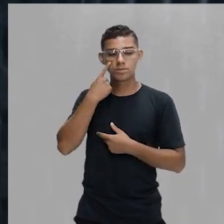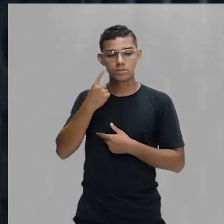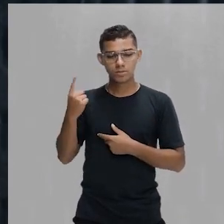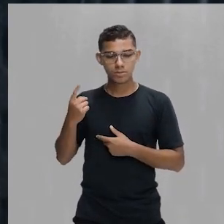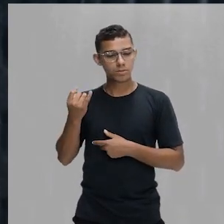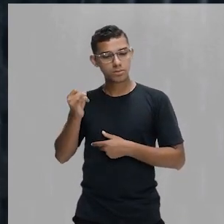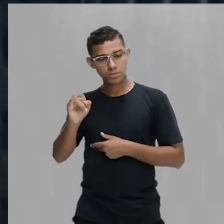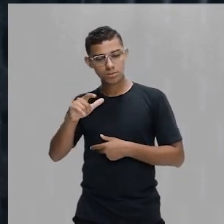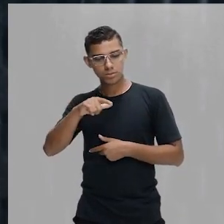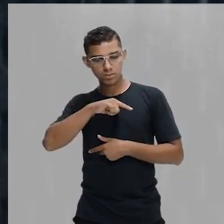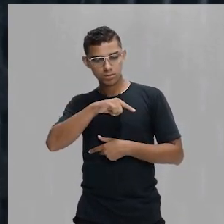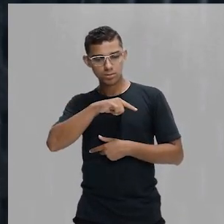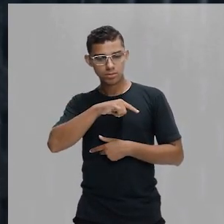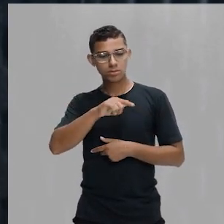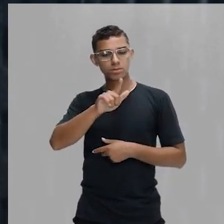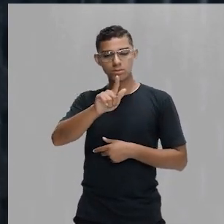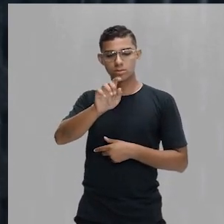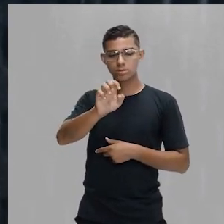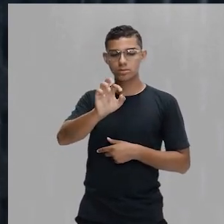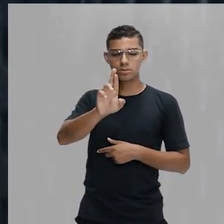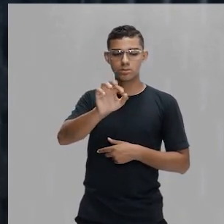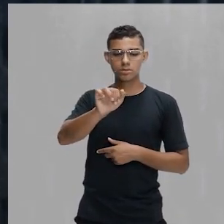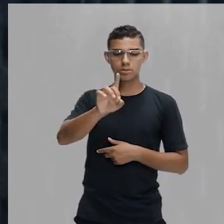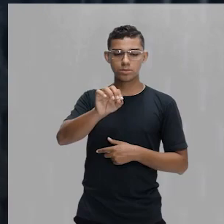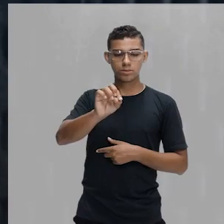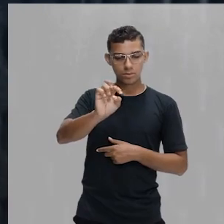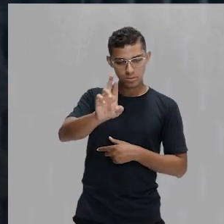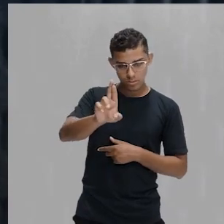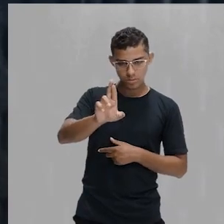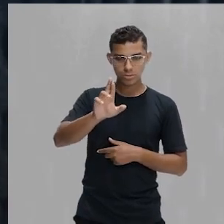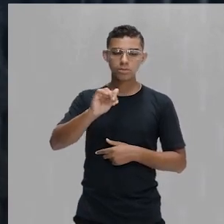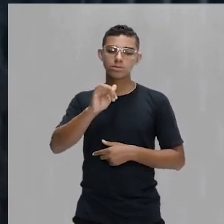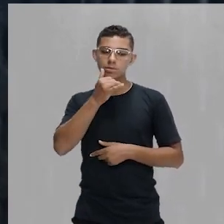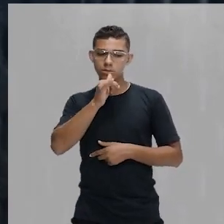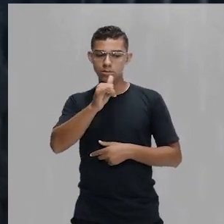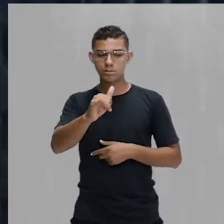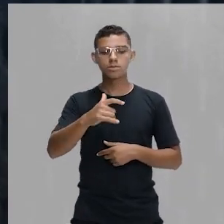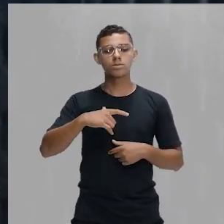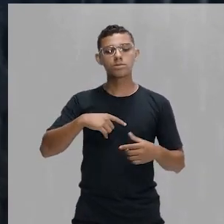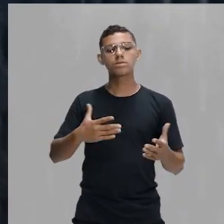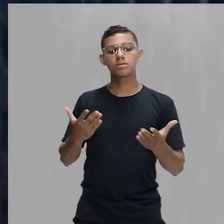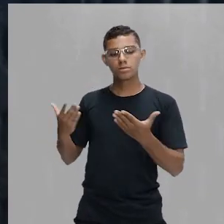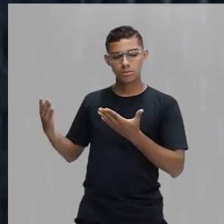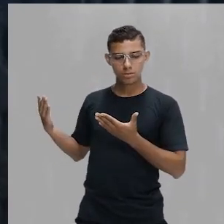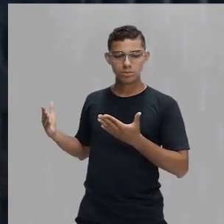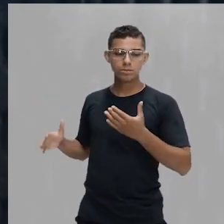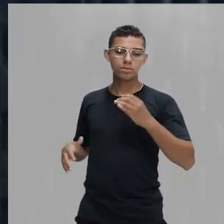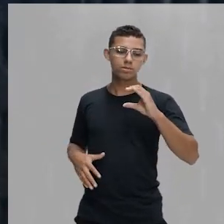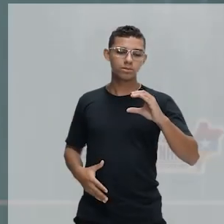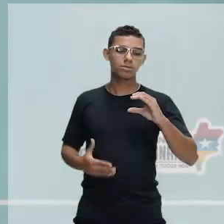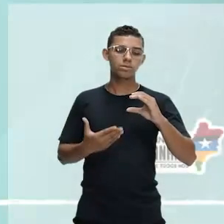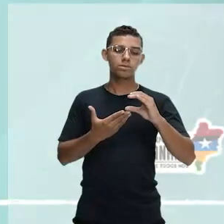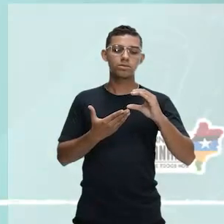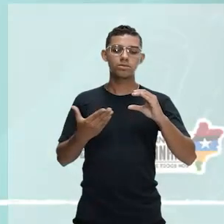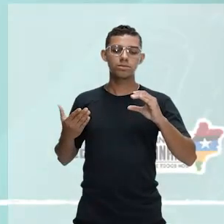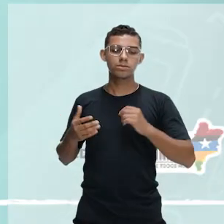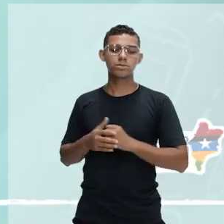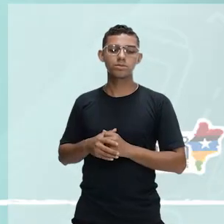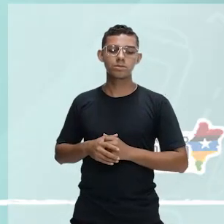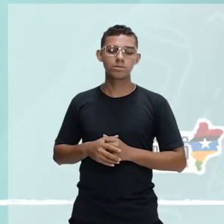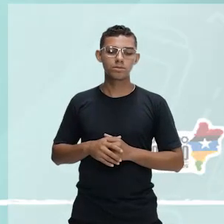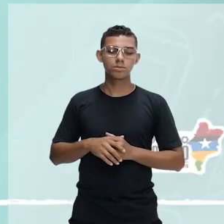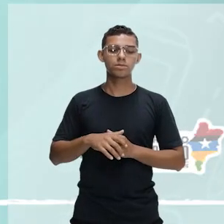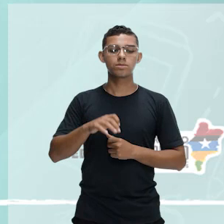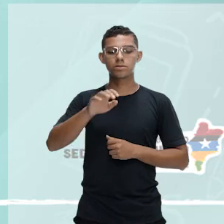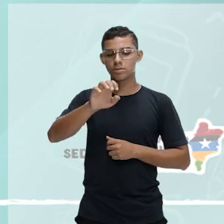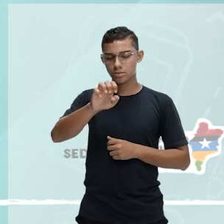gerador elétrico, eu tenho transformação de energia mecânica em energia elétrica. É por isso que é a letra C,